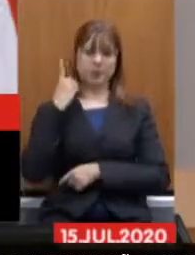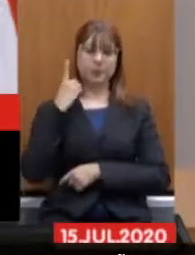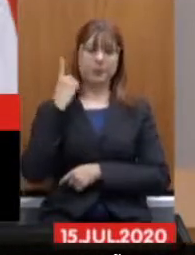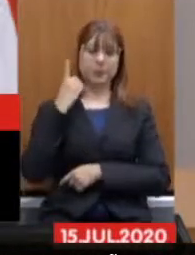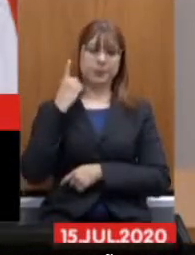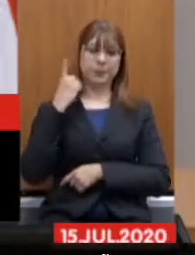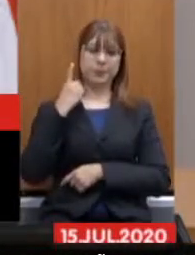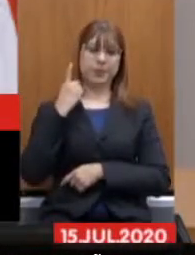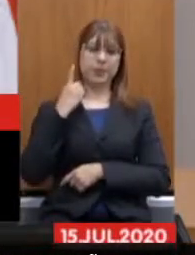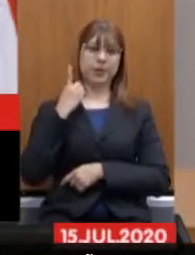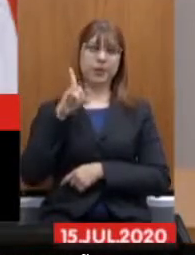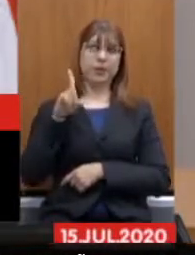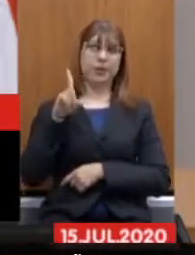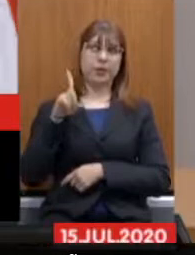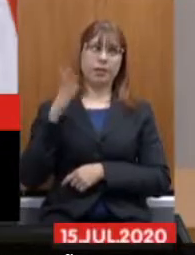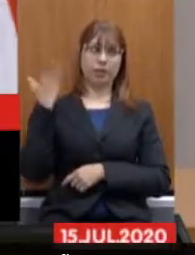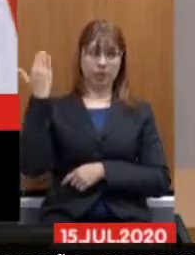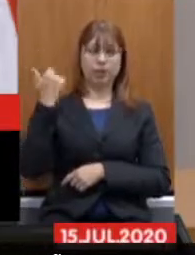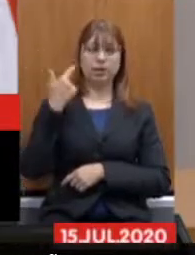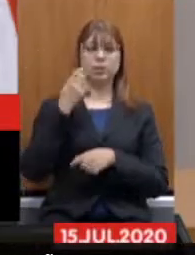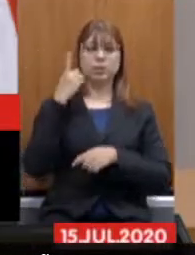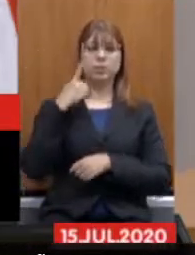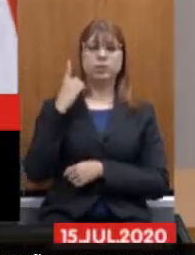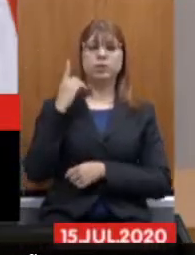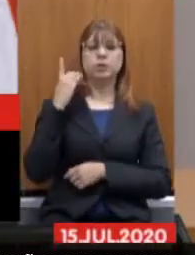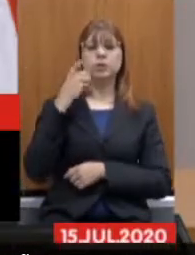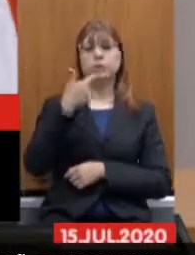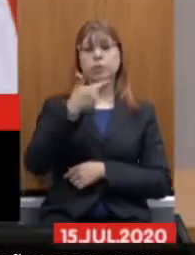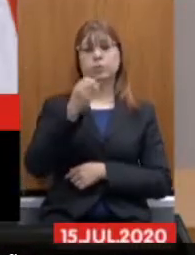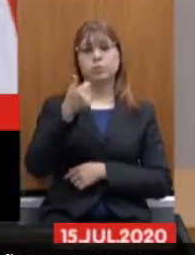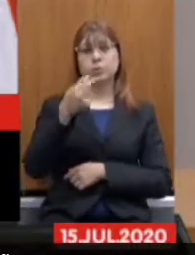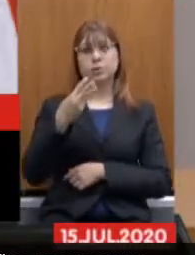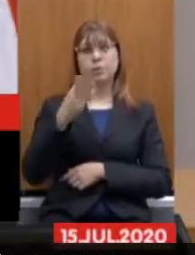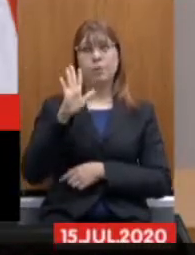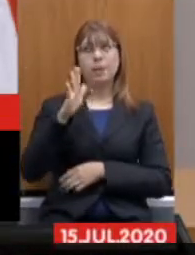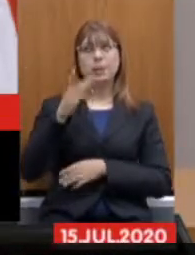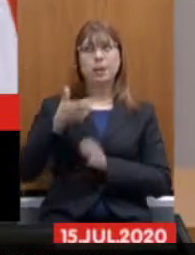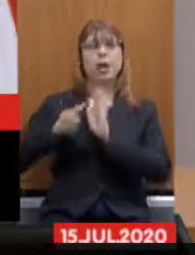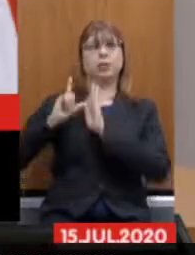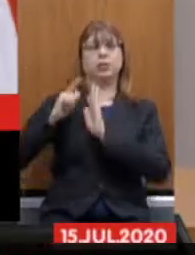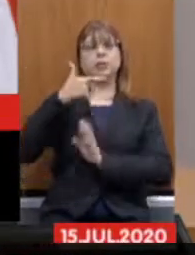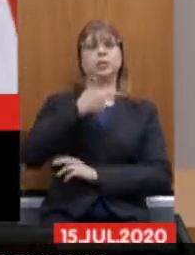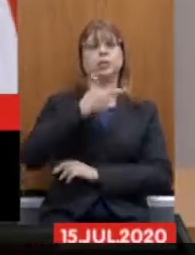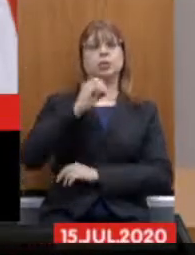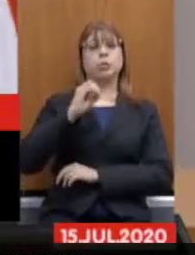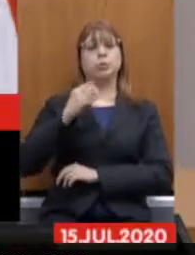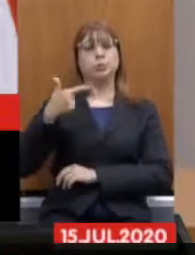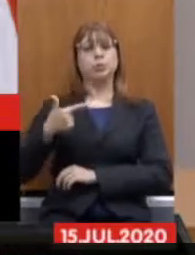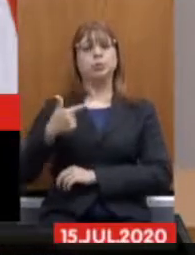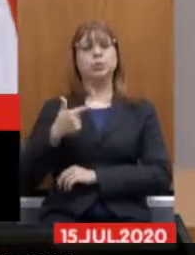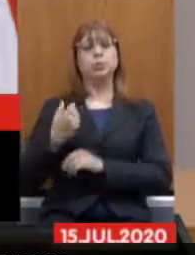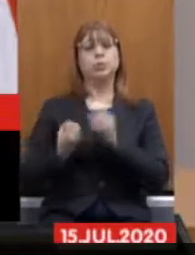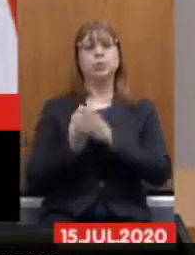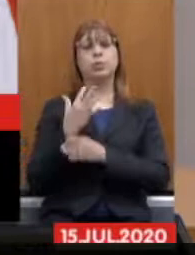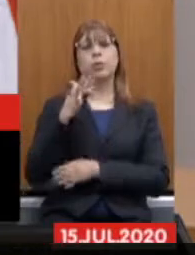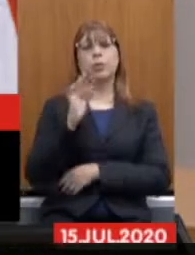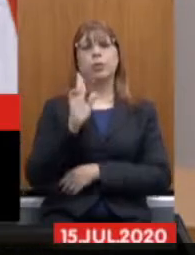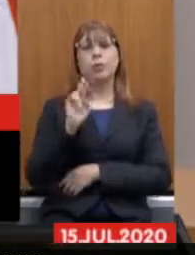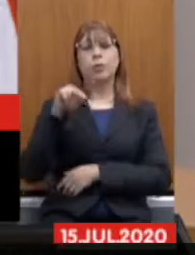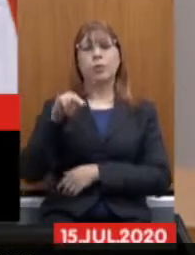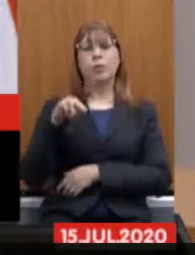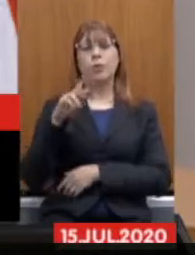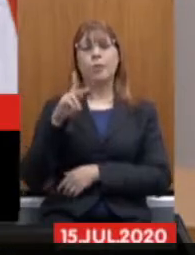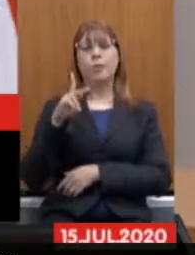quem quer um deputado em 2013 mas antes volta em 2002 na criação do funpemg que era